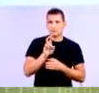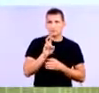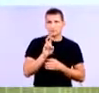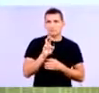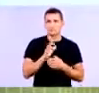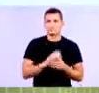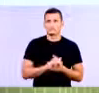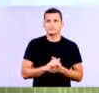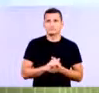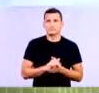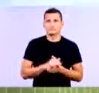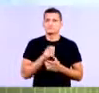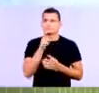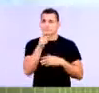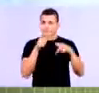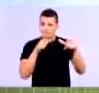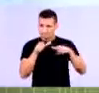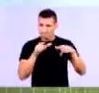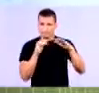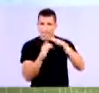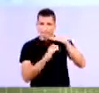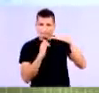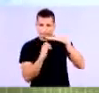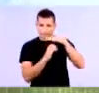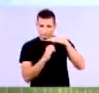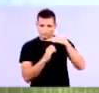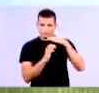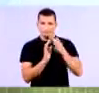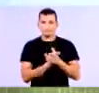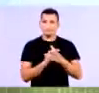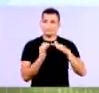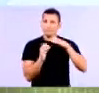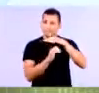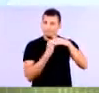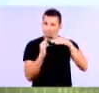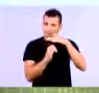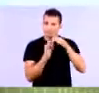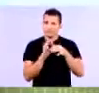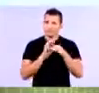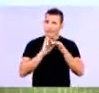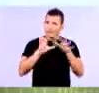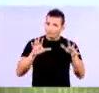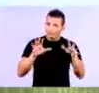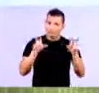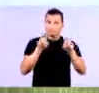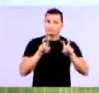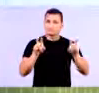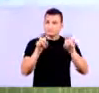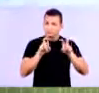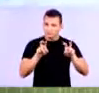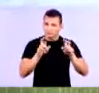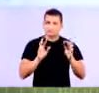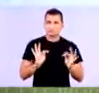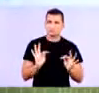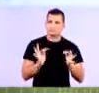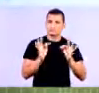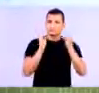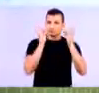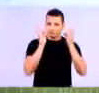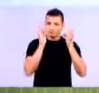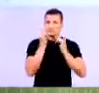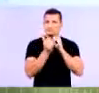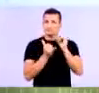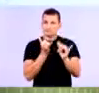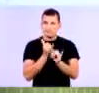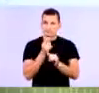forma? Você trabalha naquela empresa. A empresa disponibiliza equipamentos, tecnologia, disponibiliza